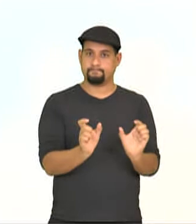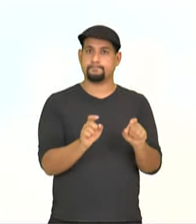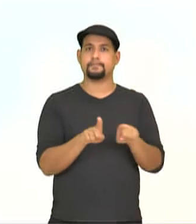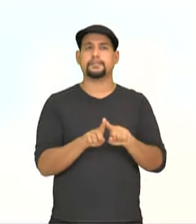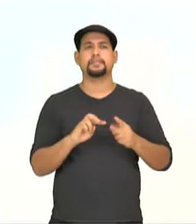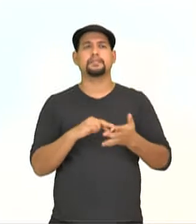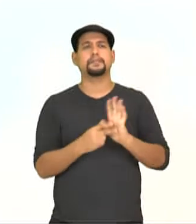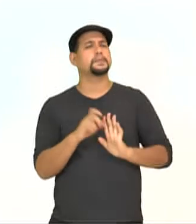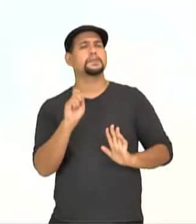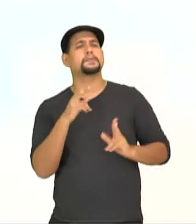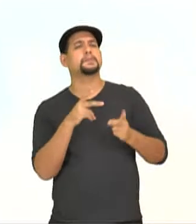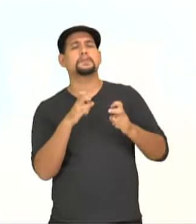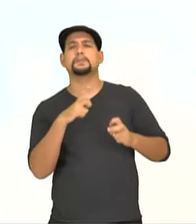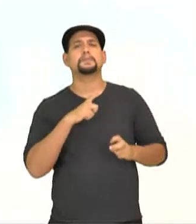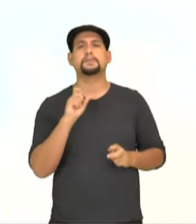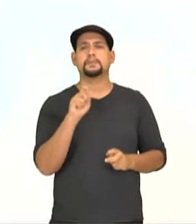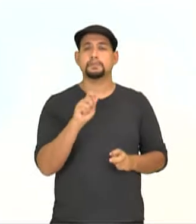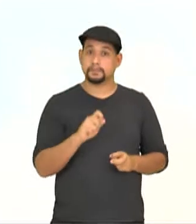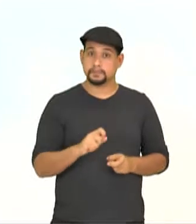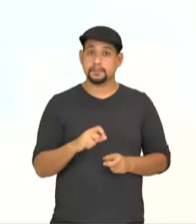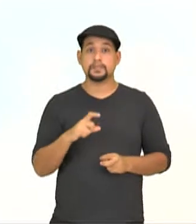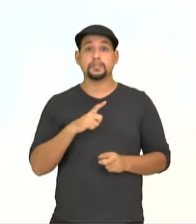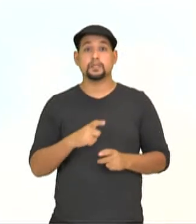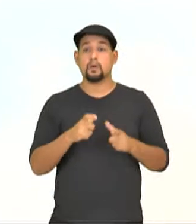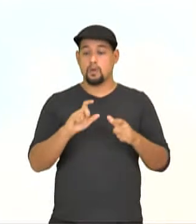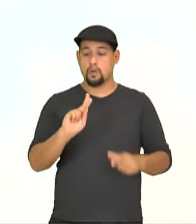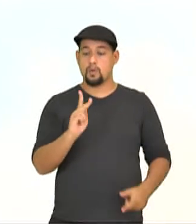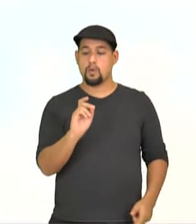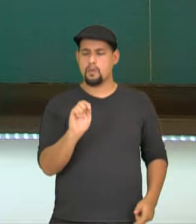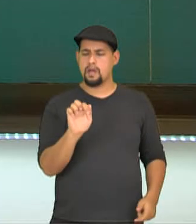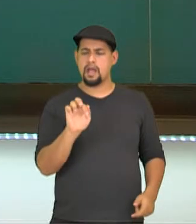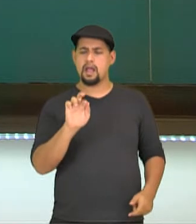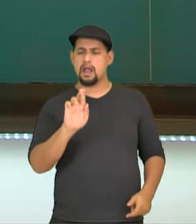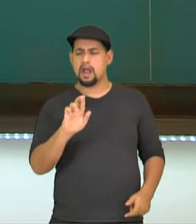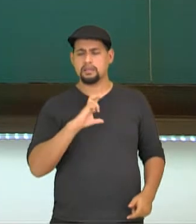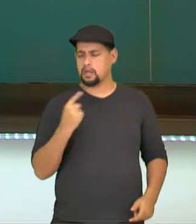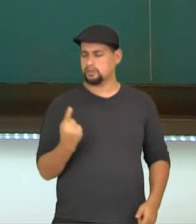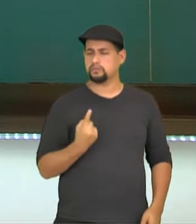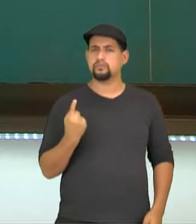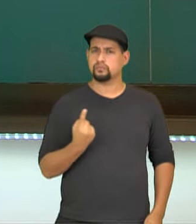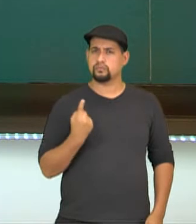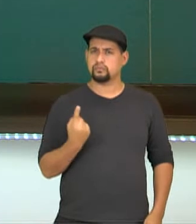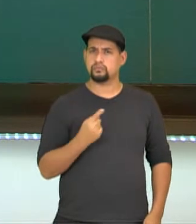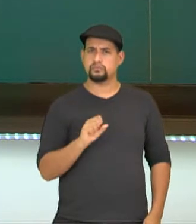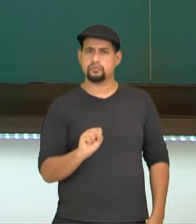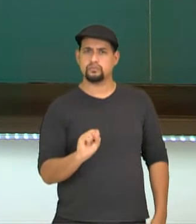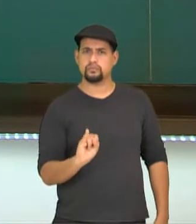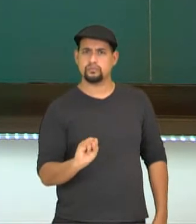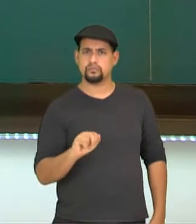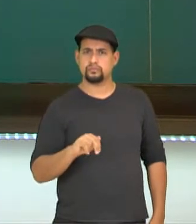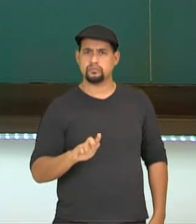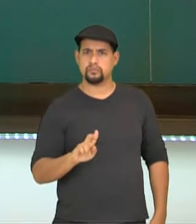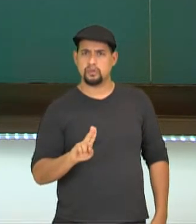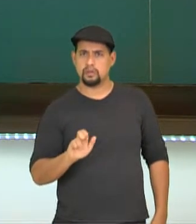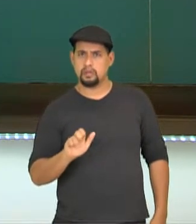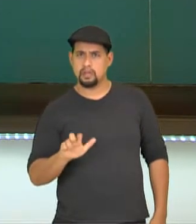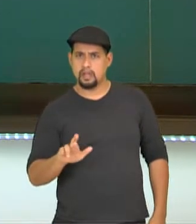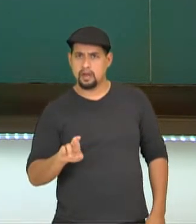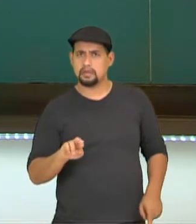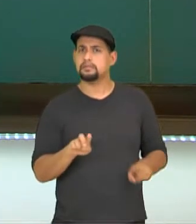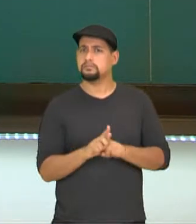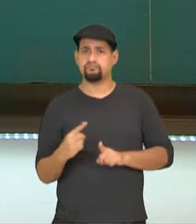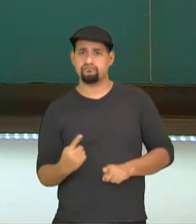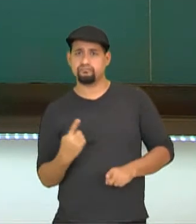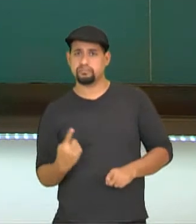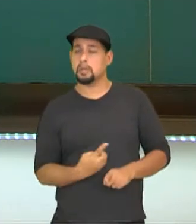Então, aqui nós temos, se hogar está no singular, né, o pronome também está no singular.